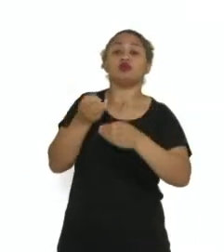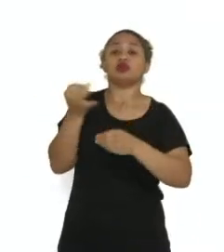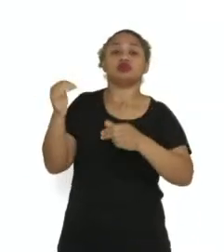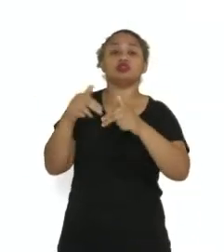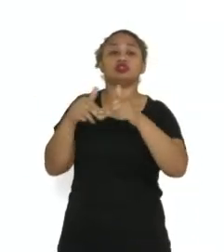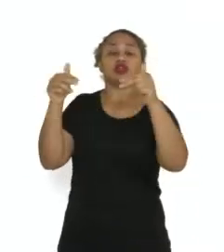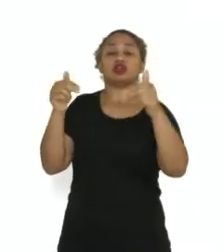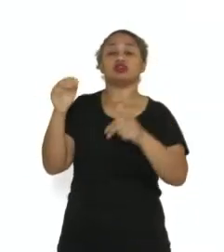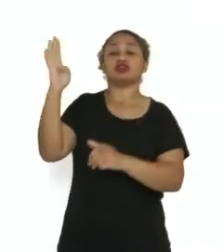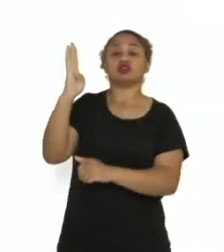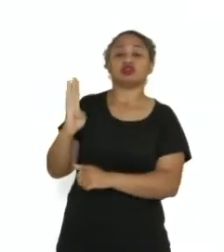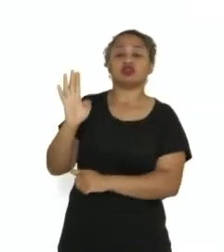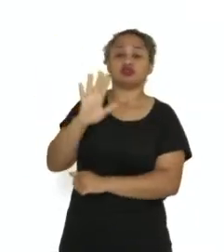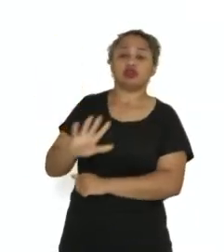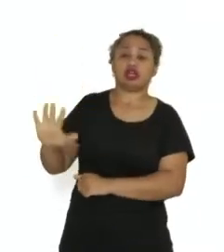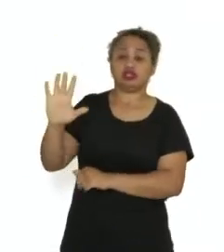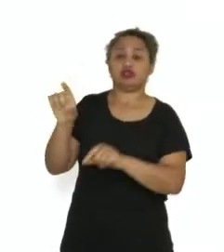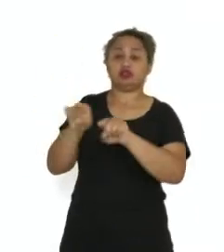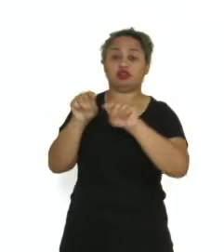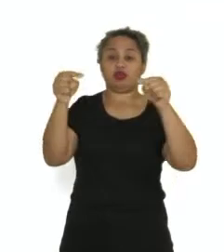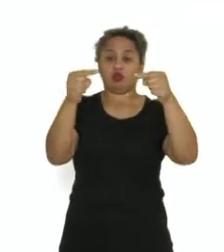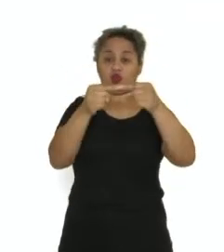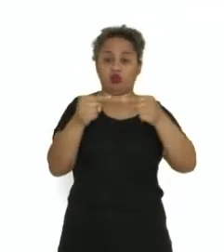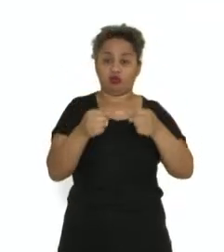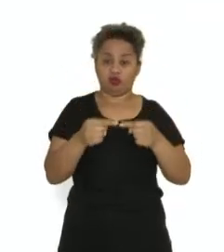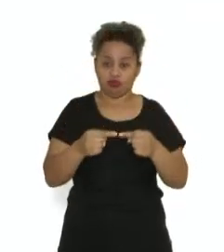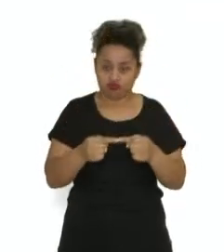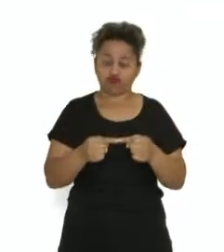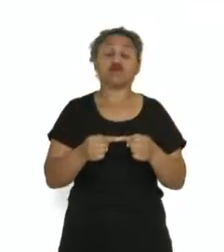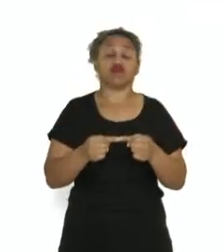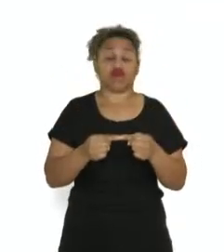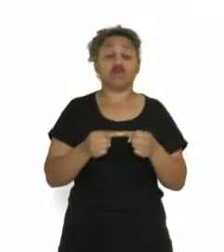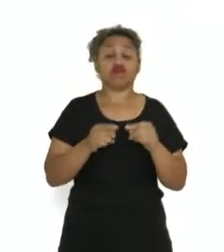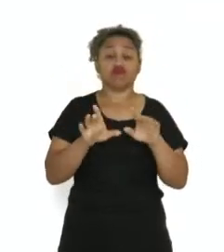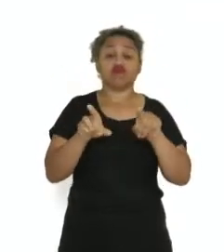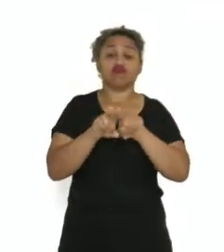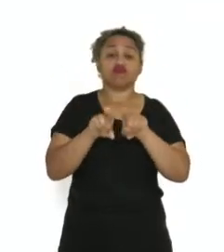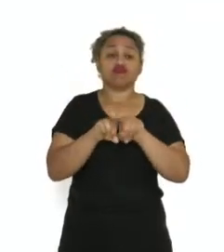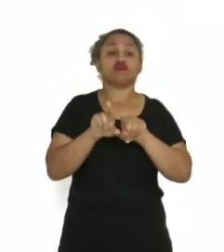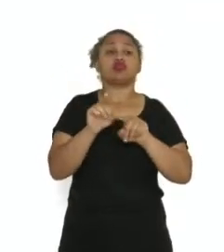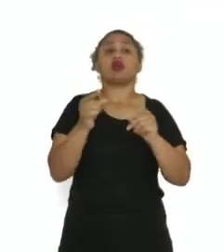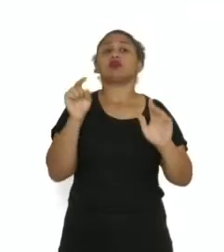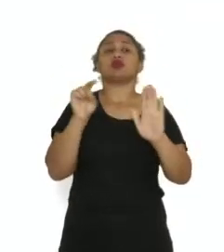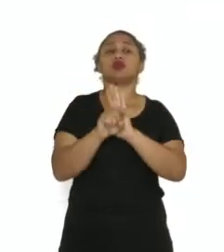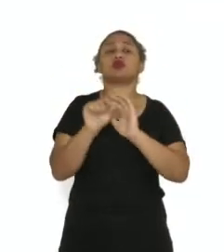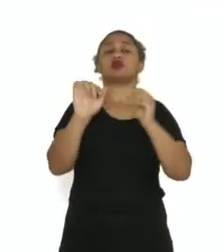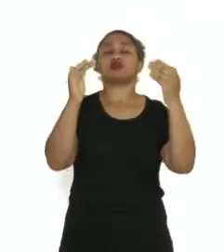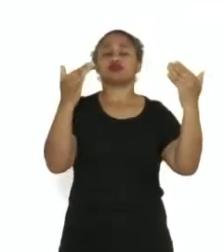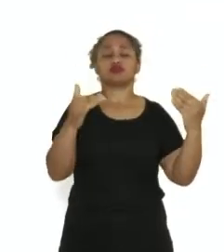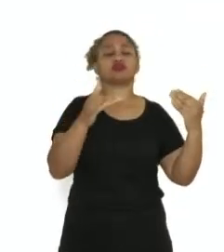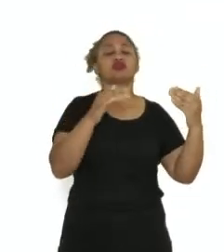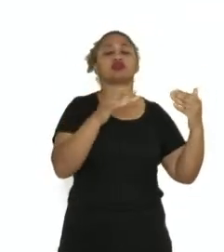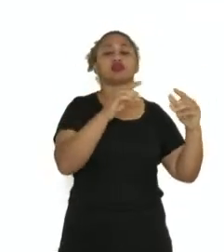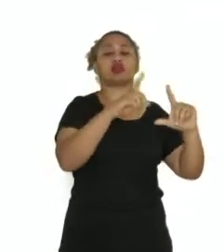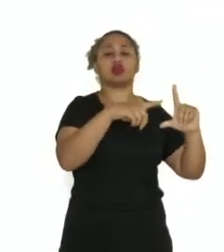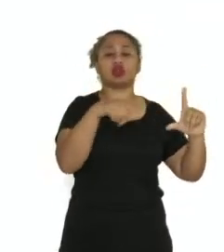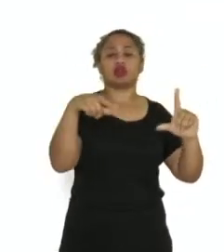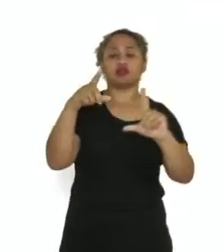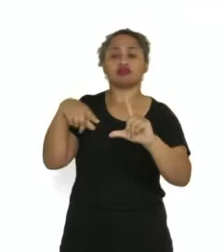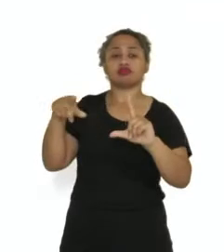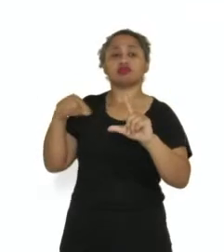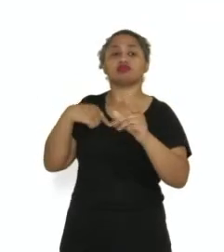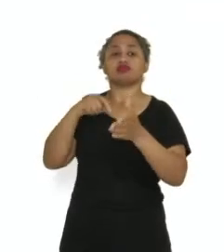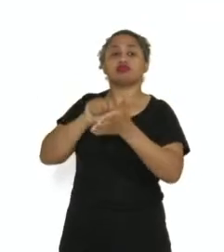com branco, preto, amarelo, pardo e indígena, né? Qual é a pergunta, né? Analise os dois gráficos a seguir